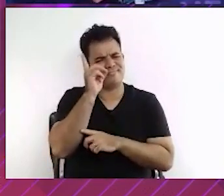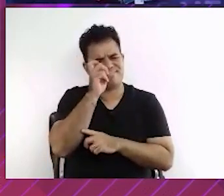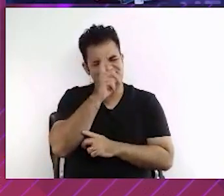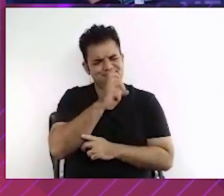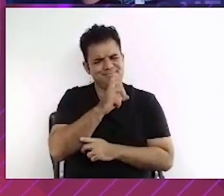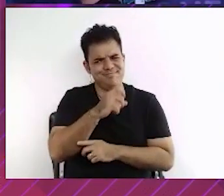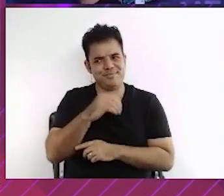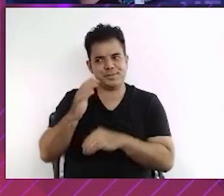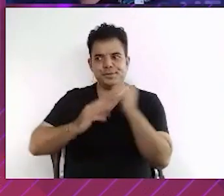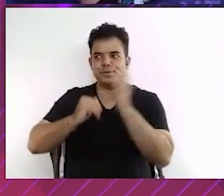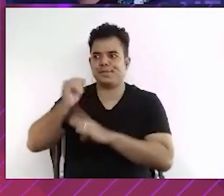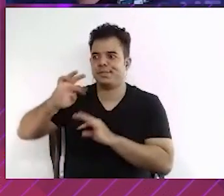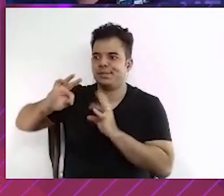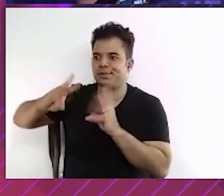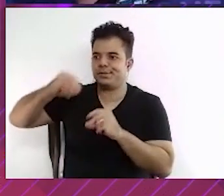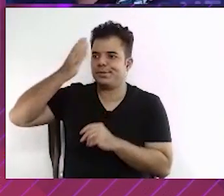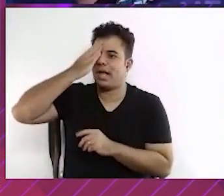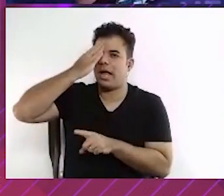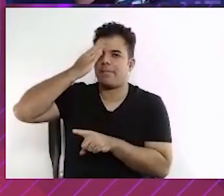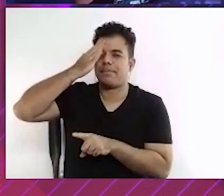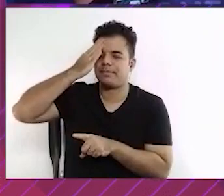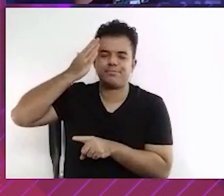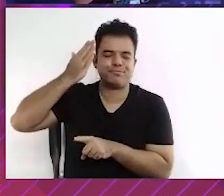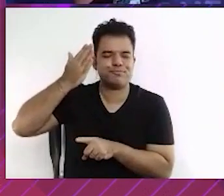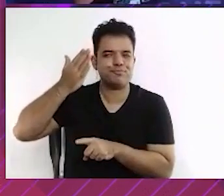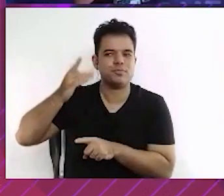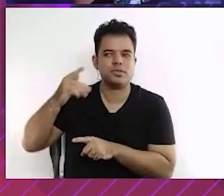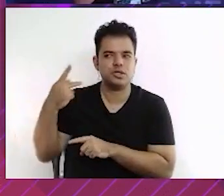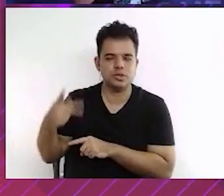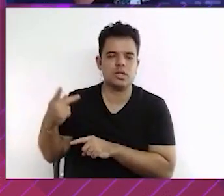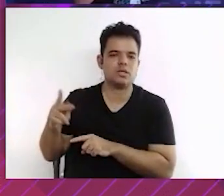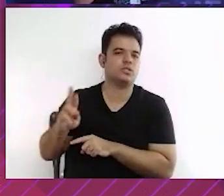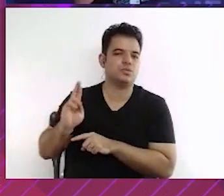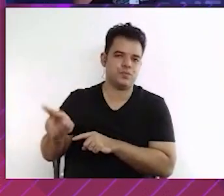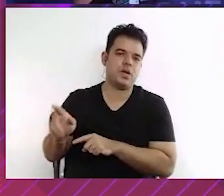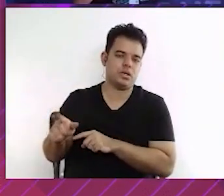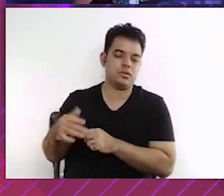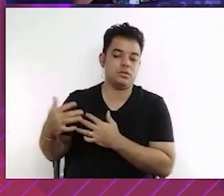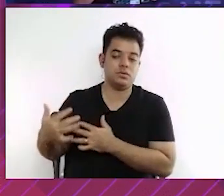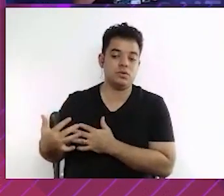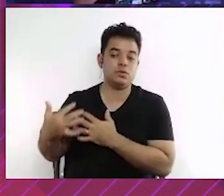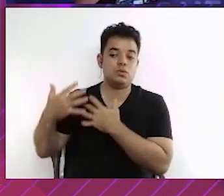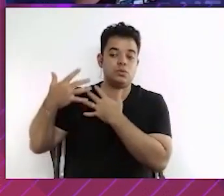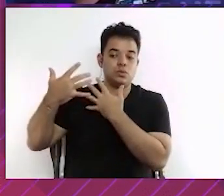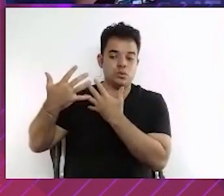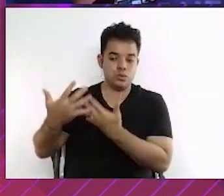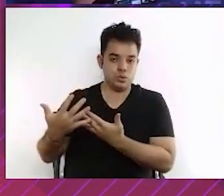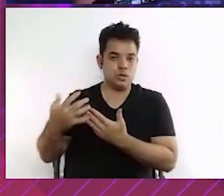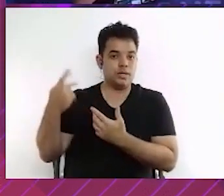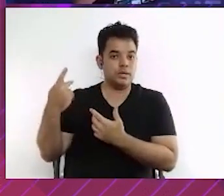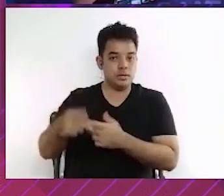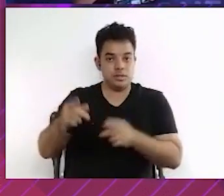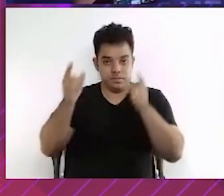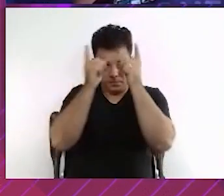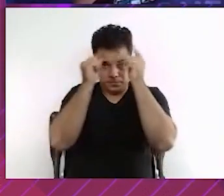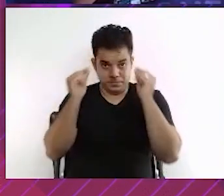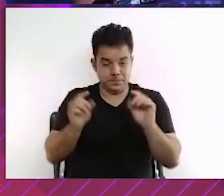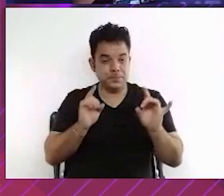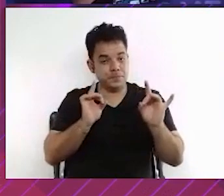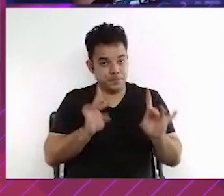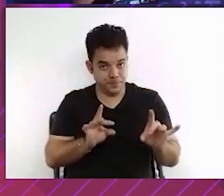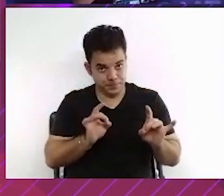você tem que ver isso, tem que prestar atenção nisso. A jornada do técnico de enfermagem, ela